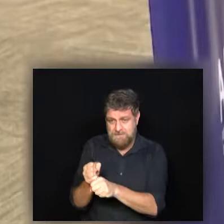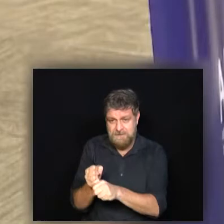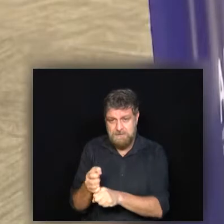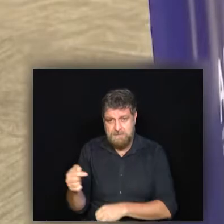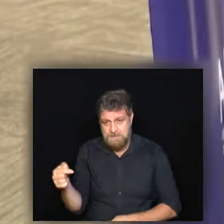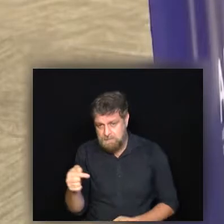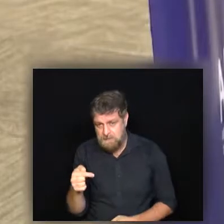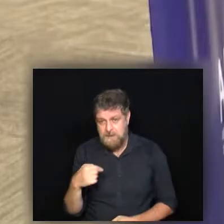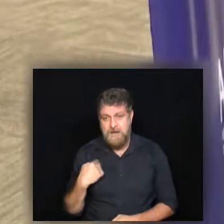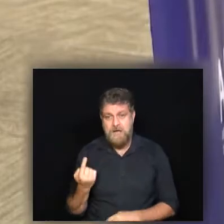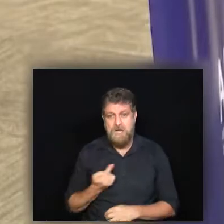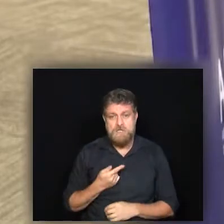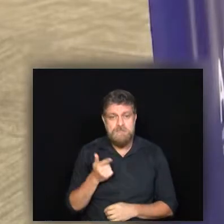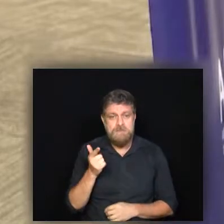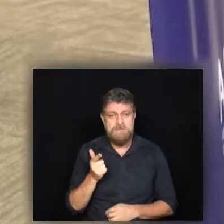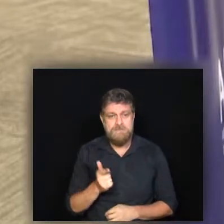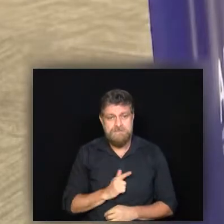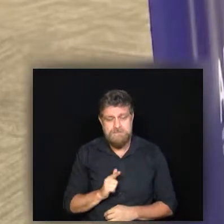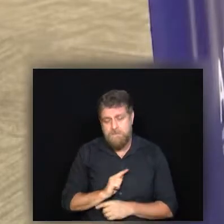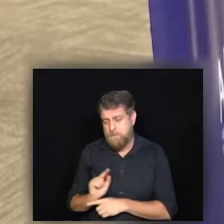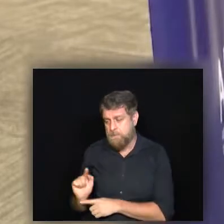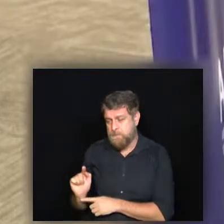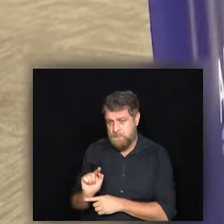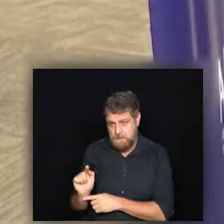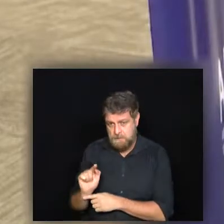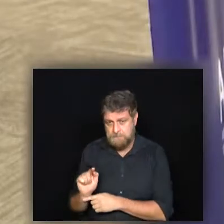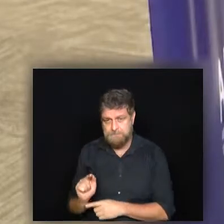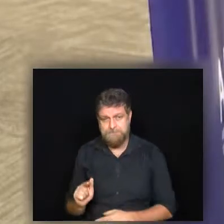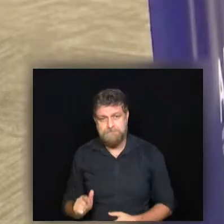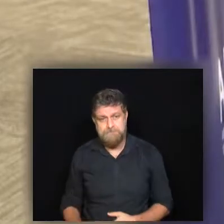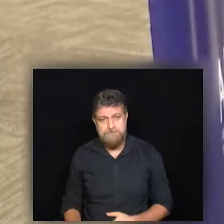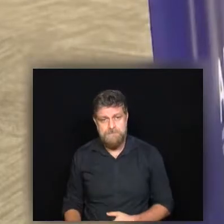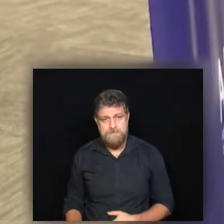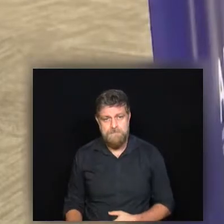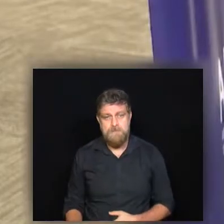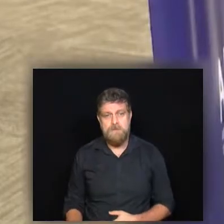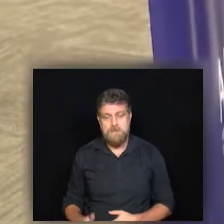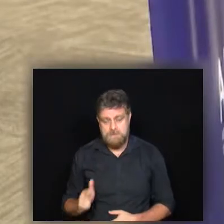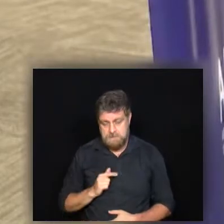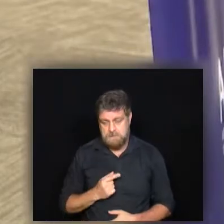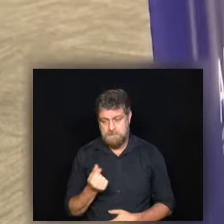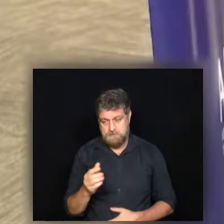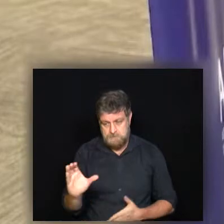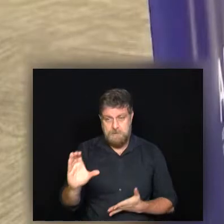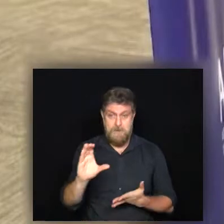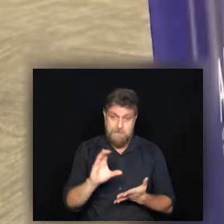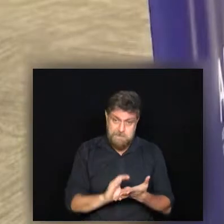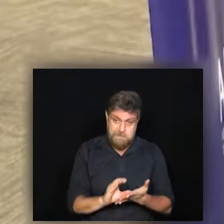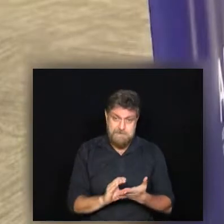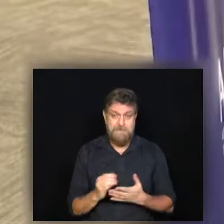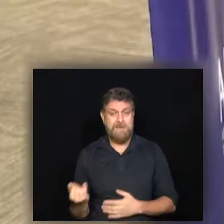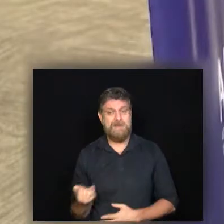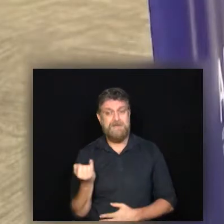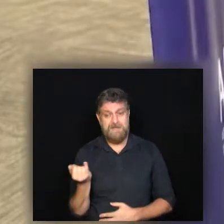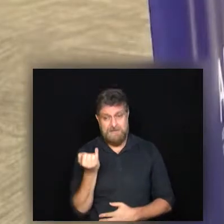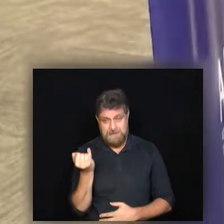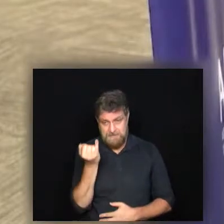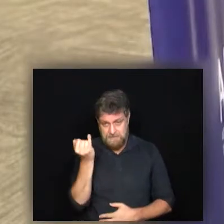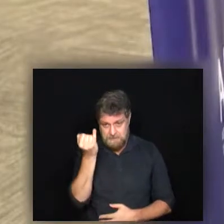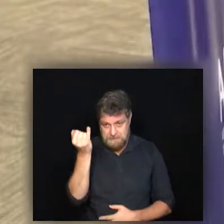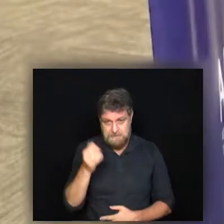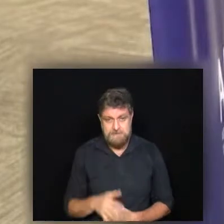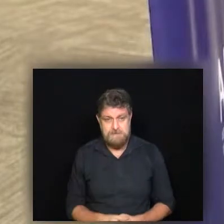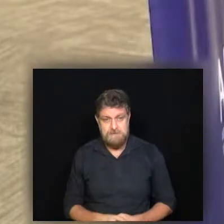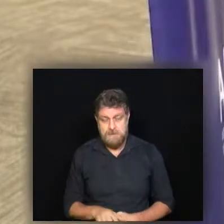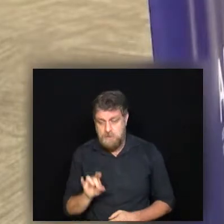fechamento, a gente tenha um reconhecimento desses pedidos, porque é de extrema importância